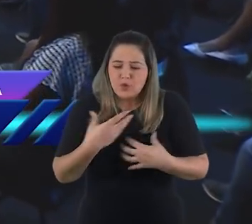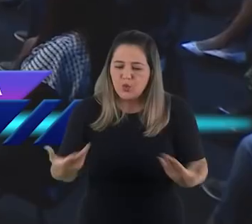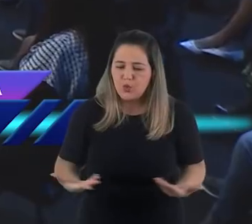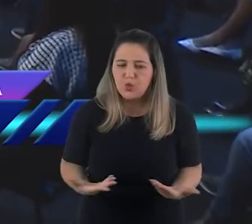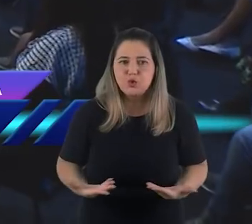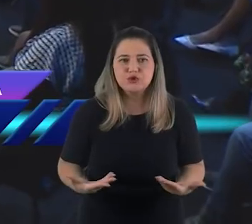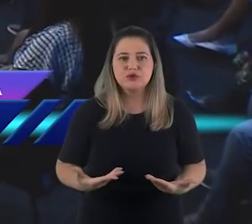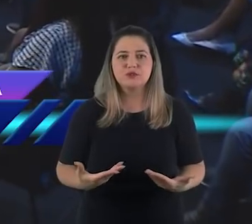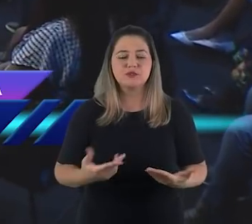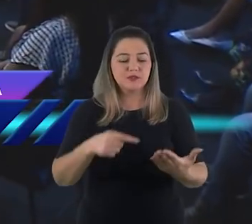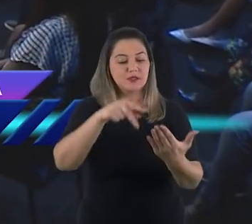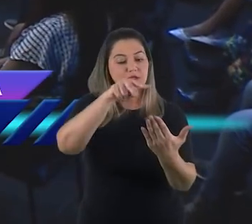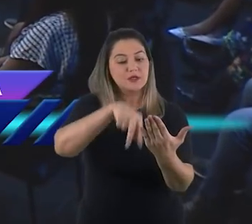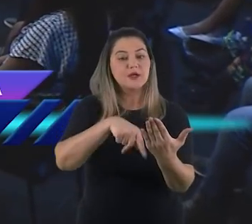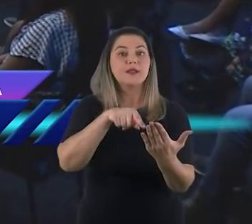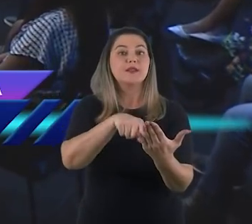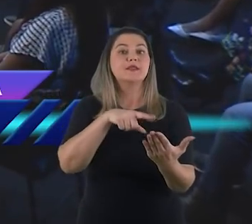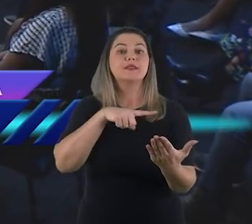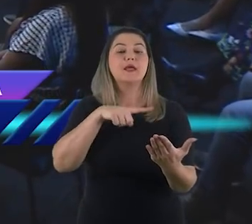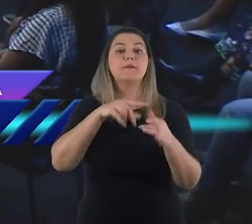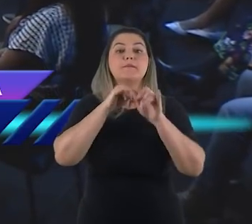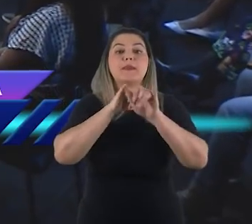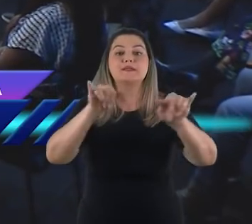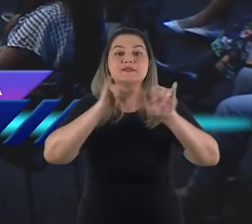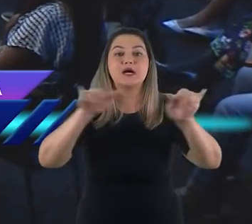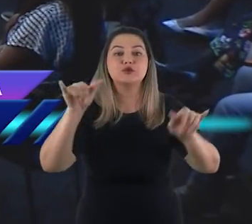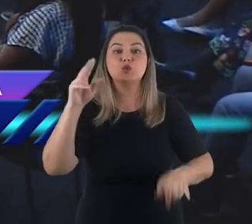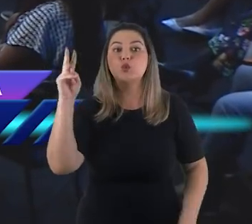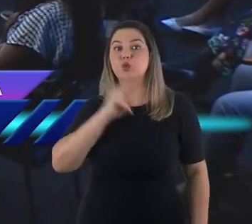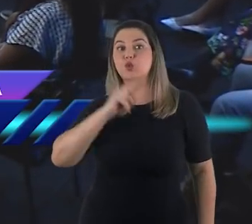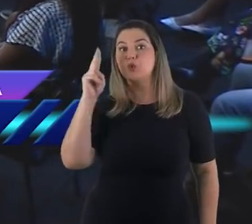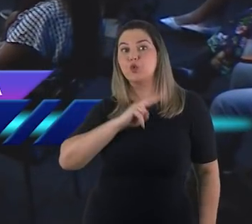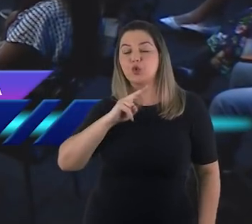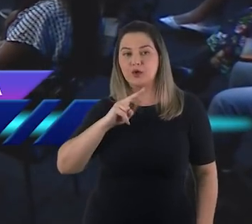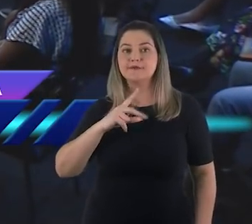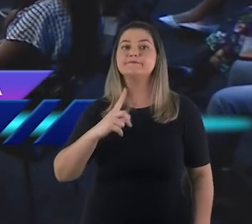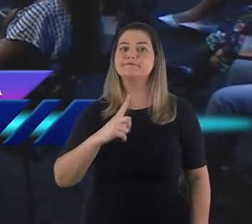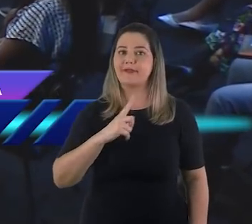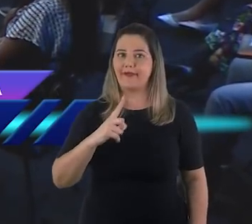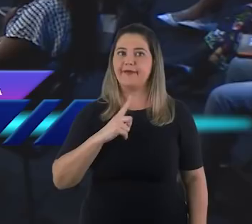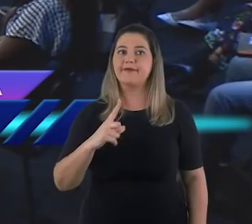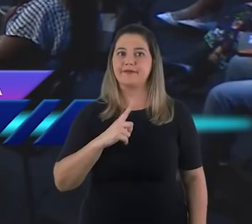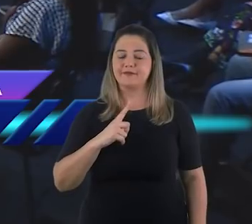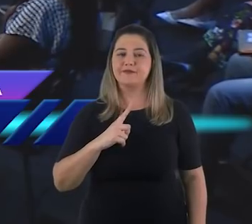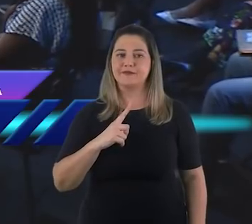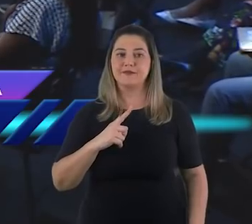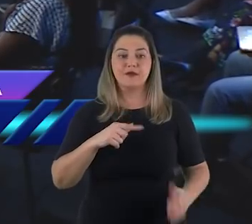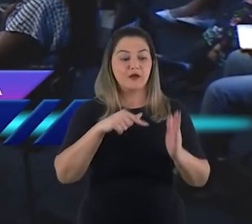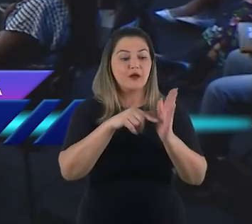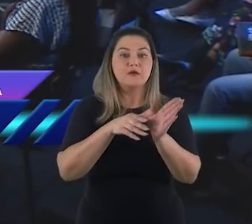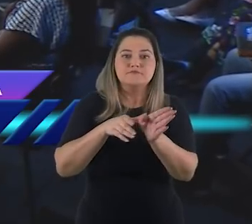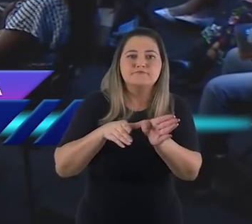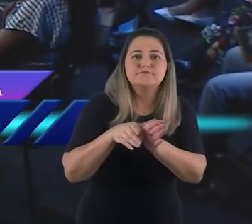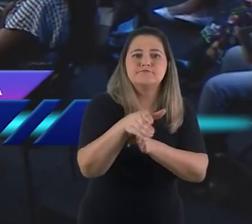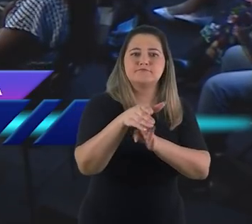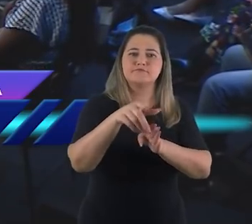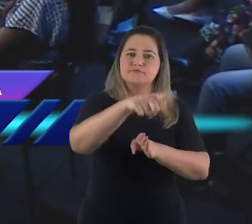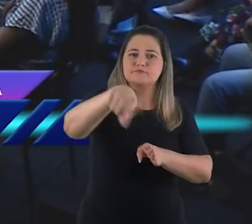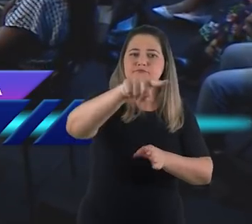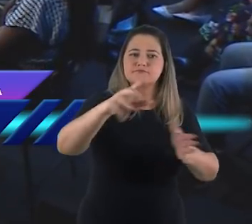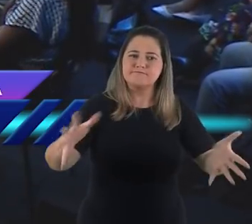urgente. Em toda a Bíblia, do começo ao fim, há um apelo às pessoas